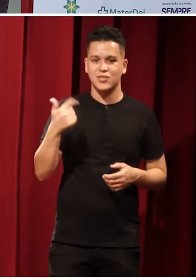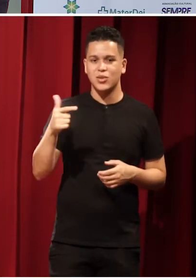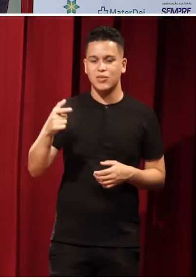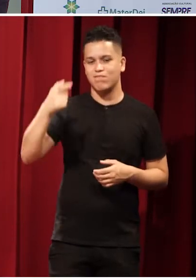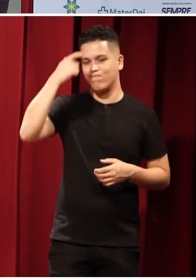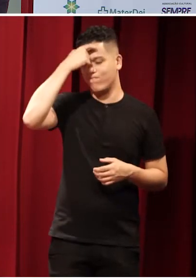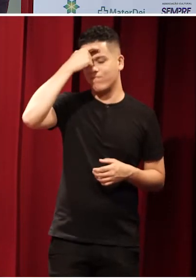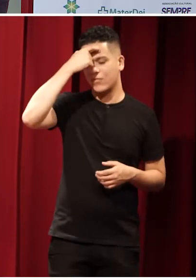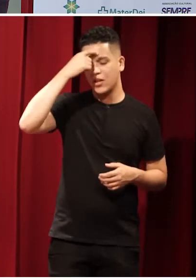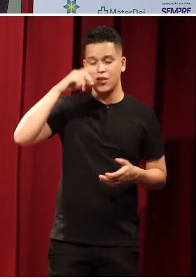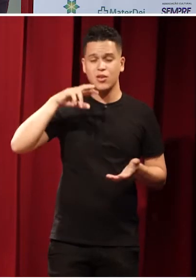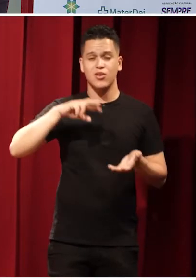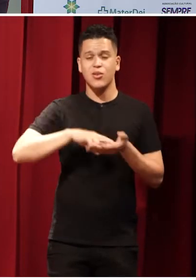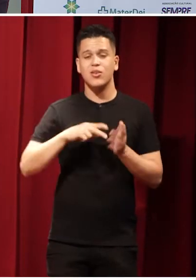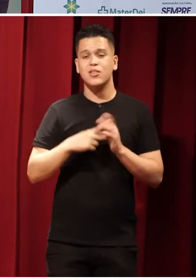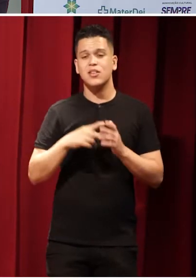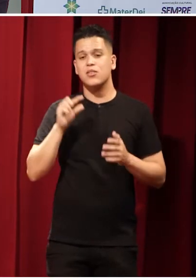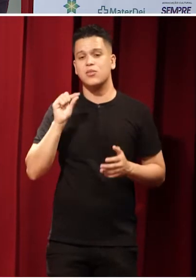lembrar que existem,